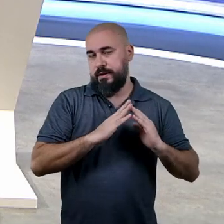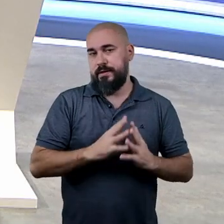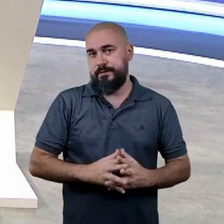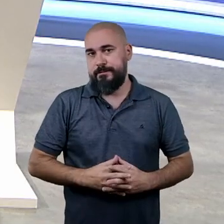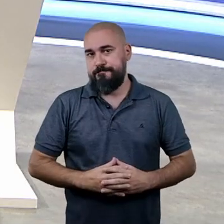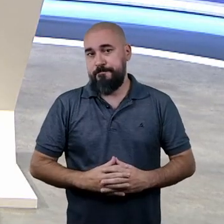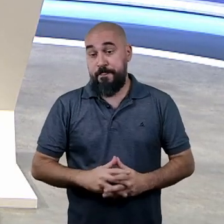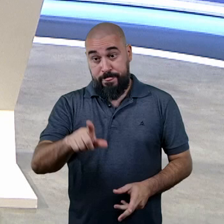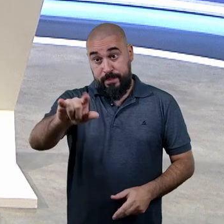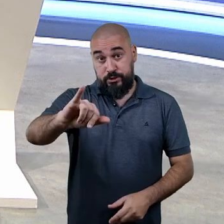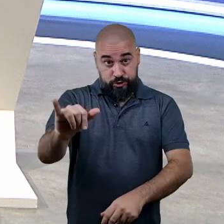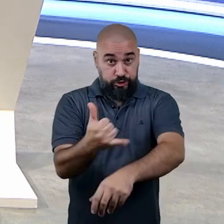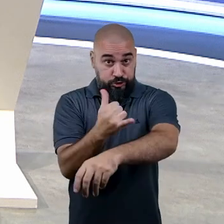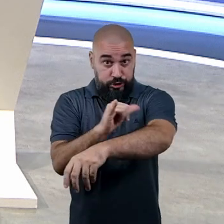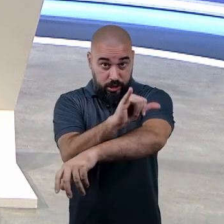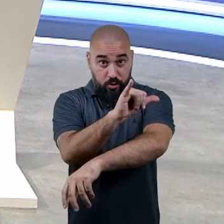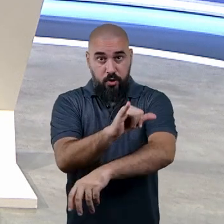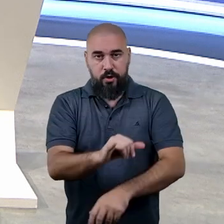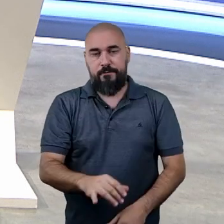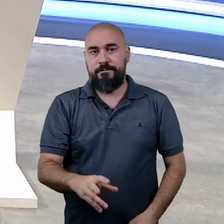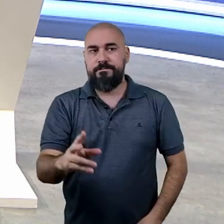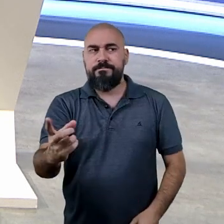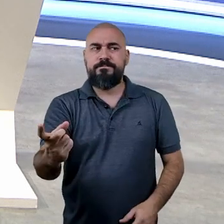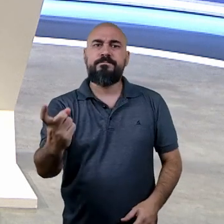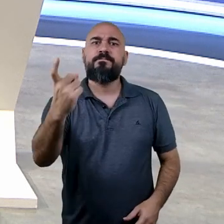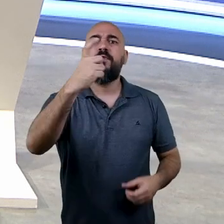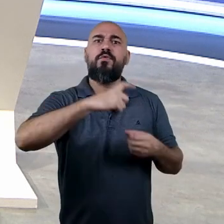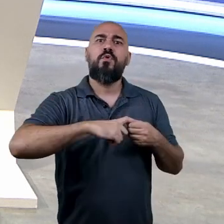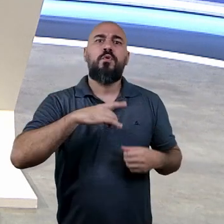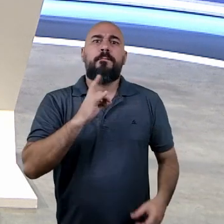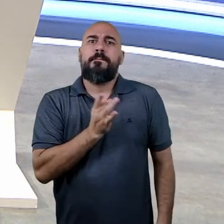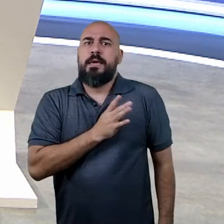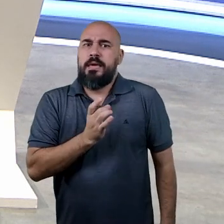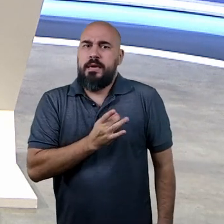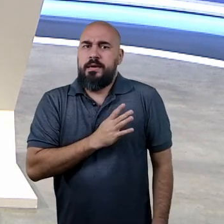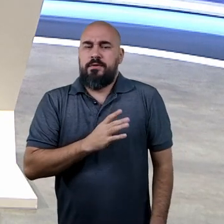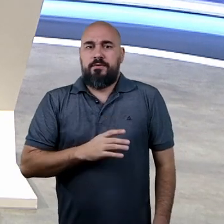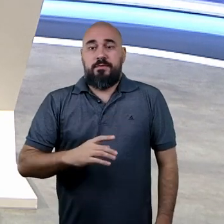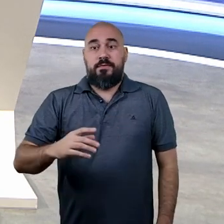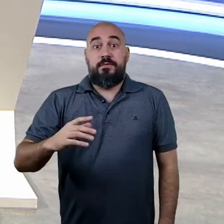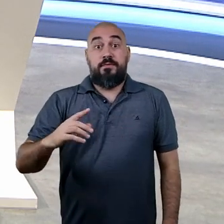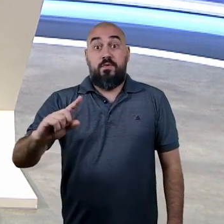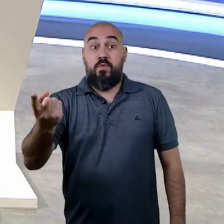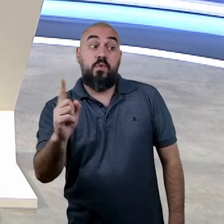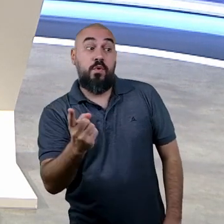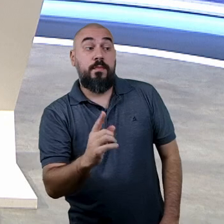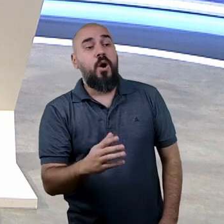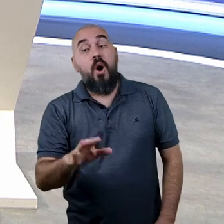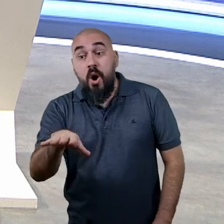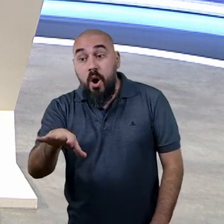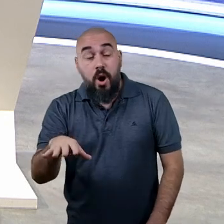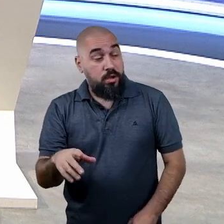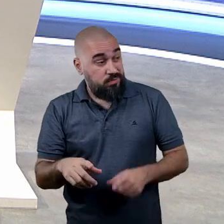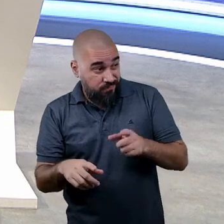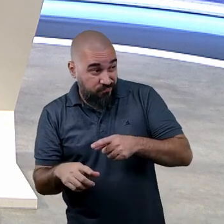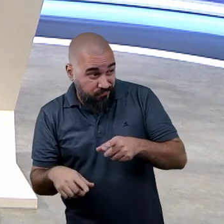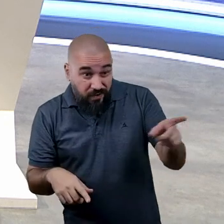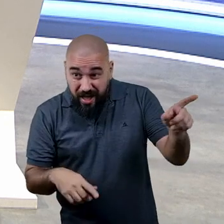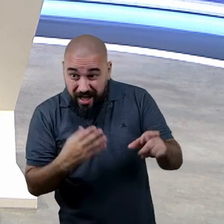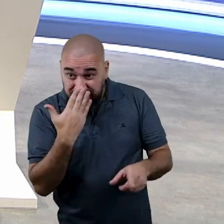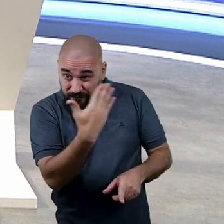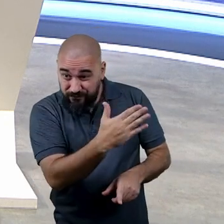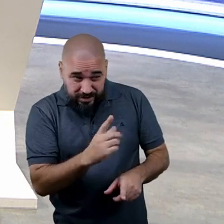Jacó voltava com medo. Mandou mensageiros e presentes à frente, porque sabia que o